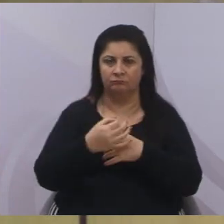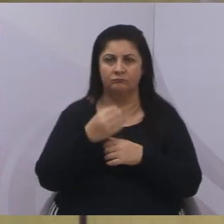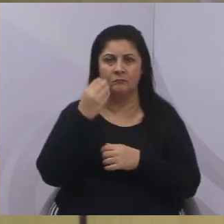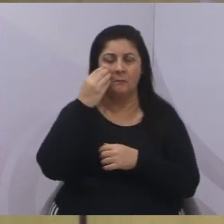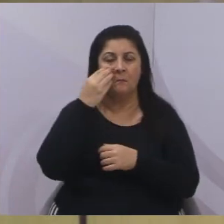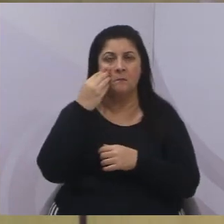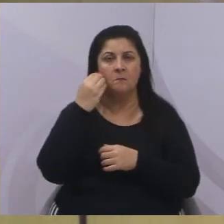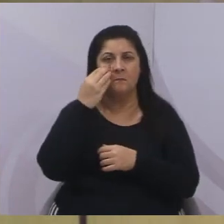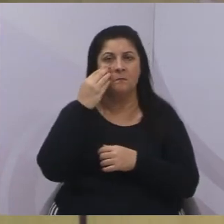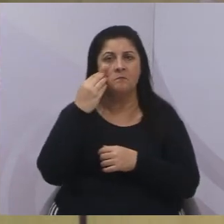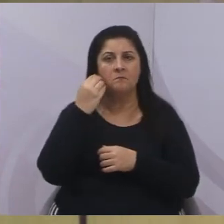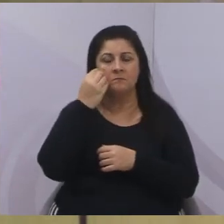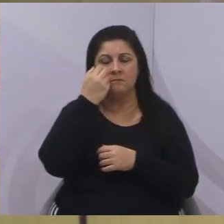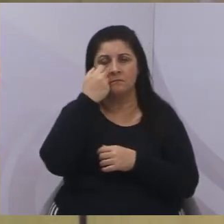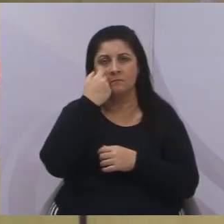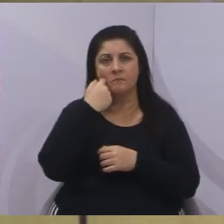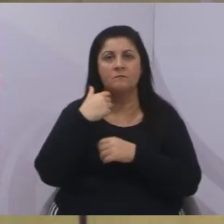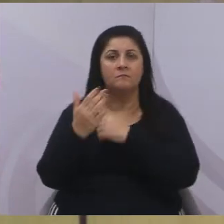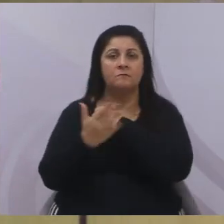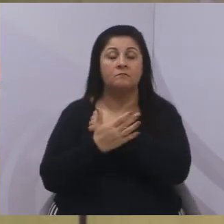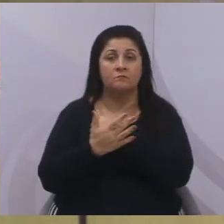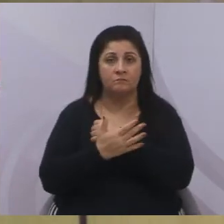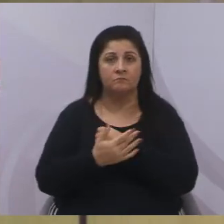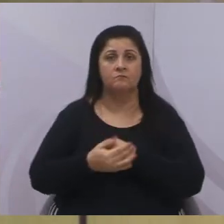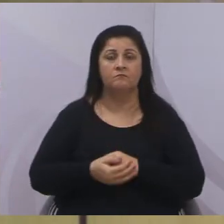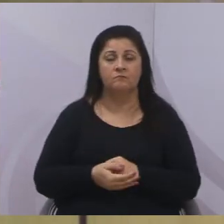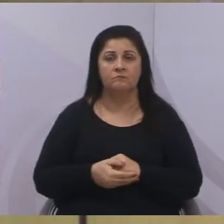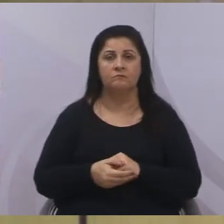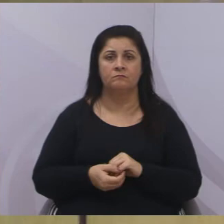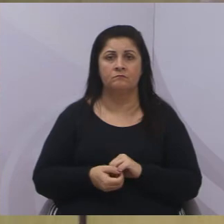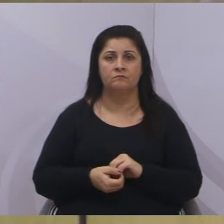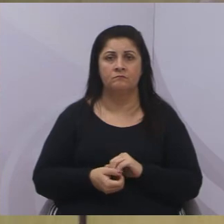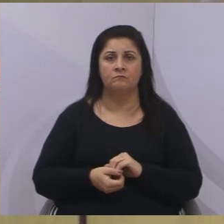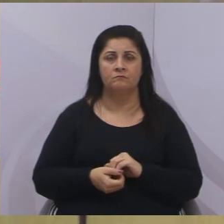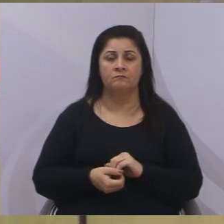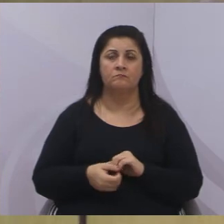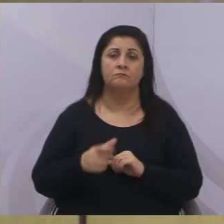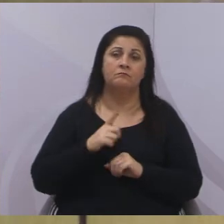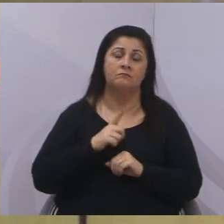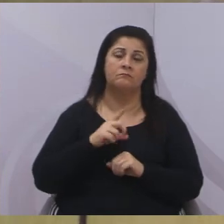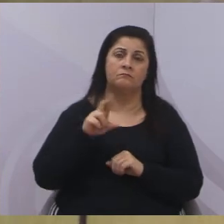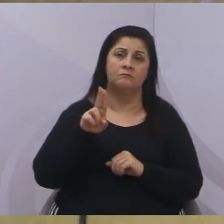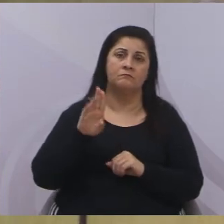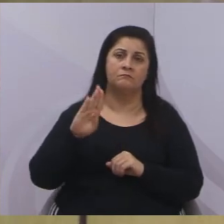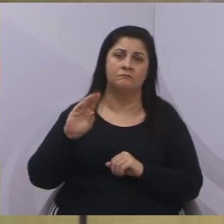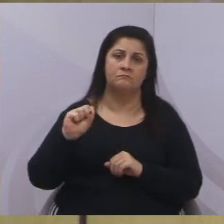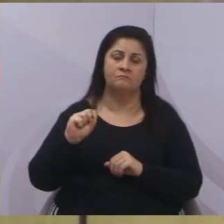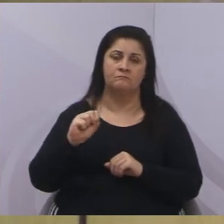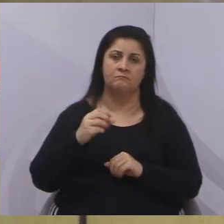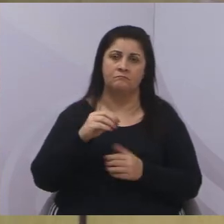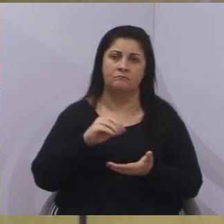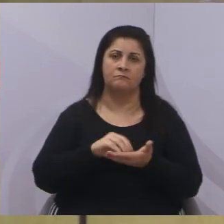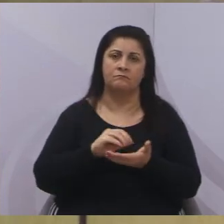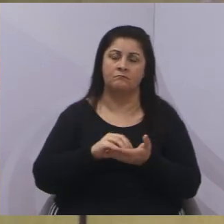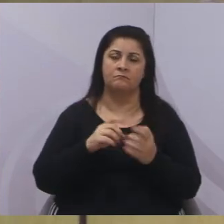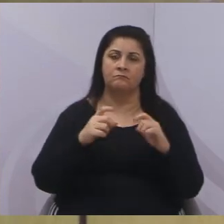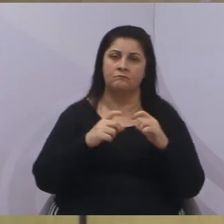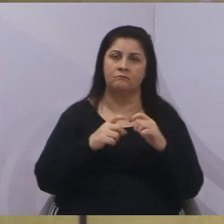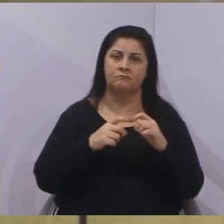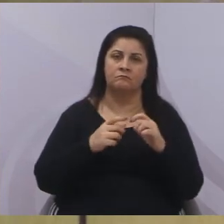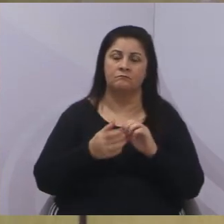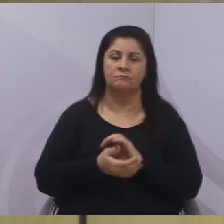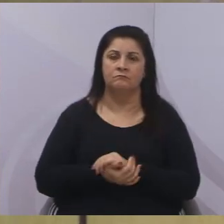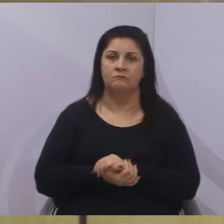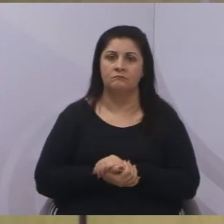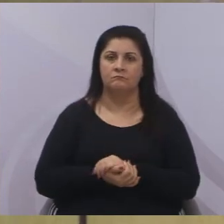preceptores lá, isso está ajudando bastante. E em algumas unidades, a gente que está faltando um médico e a outra está completa,